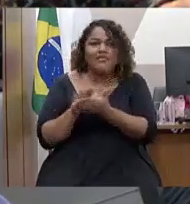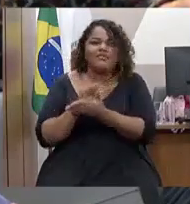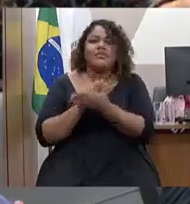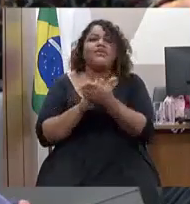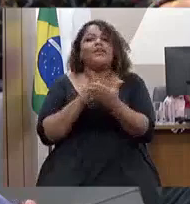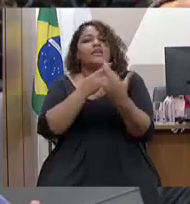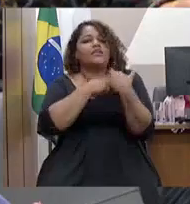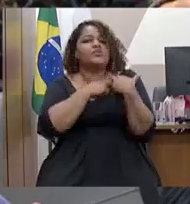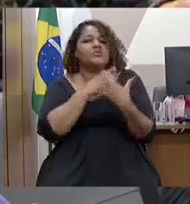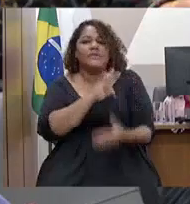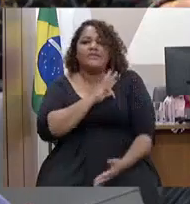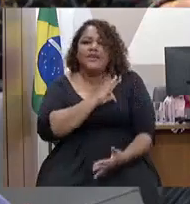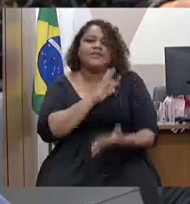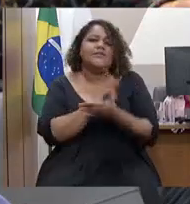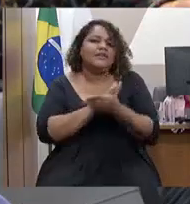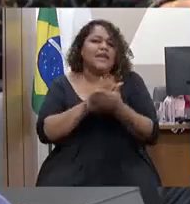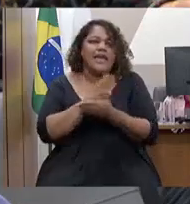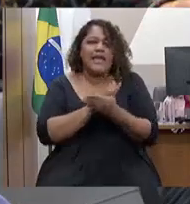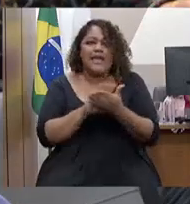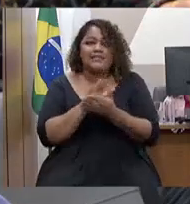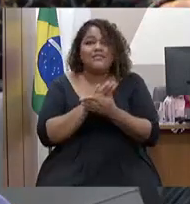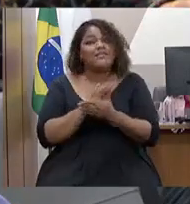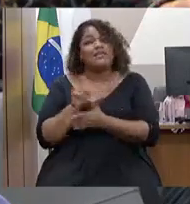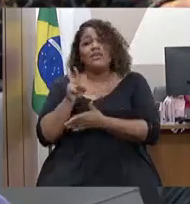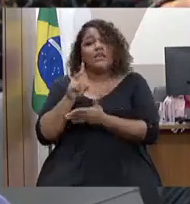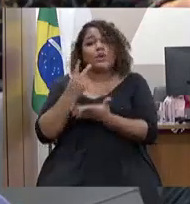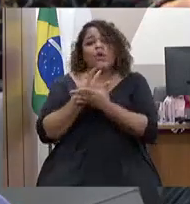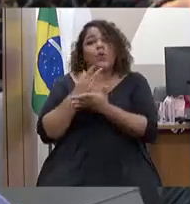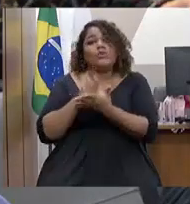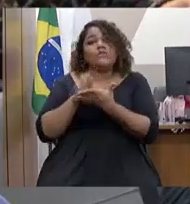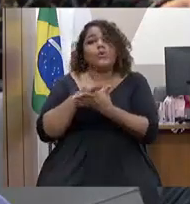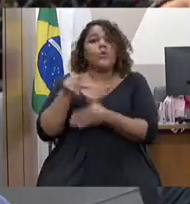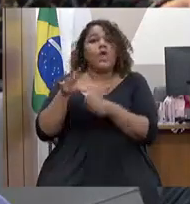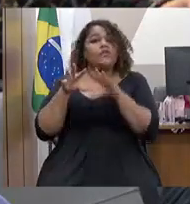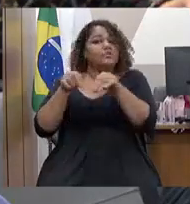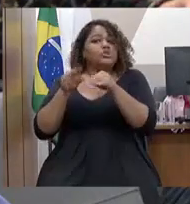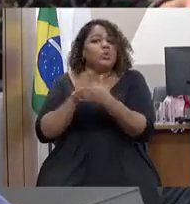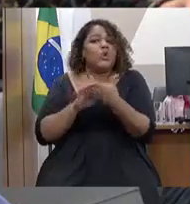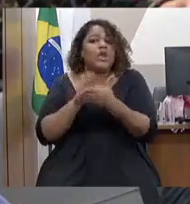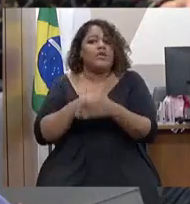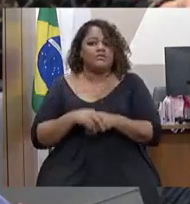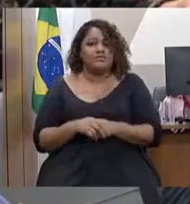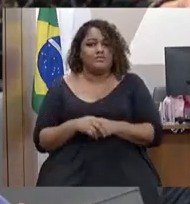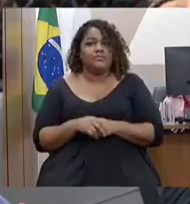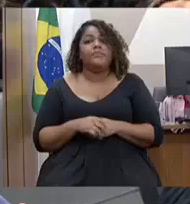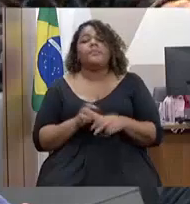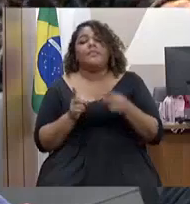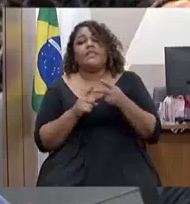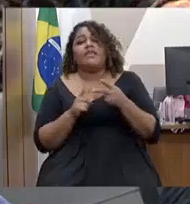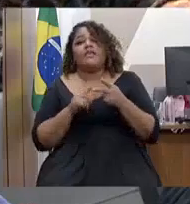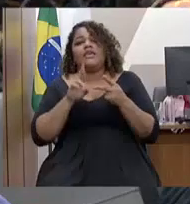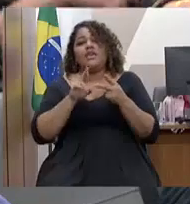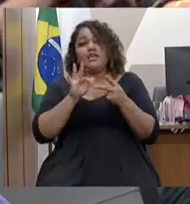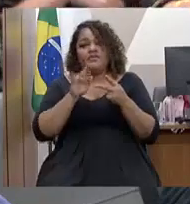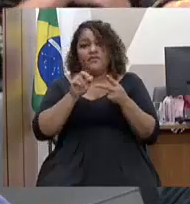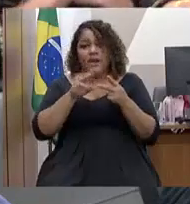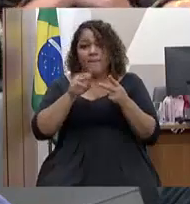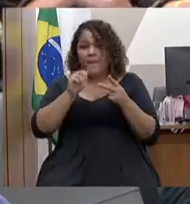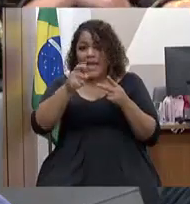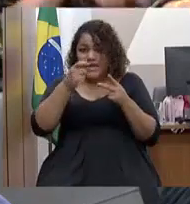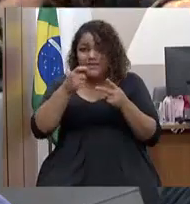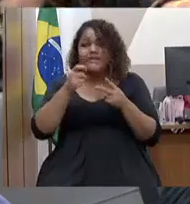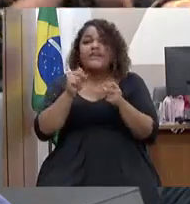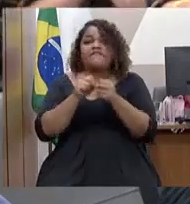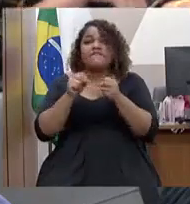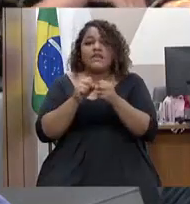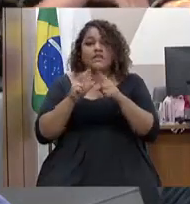teve nenhuma afetação a outra reframax que tava fazendo manutenção na barragem de Brumadinho